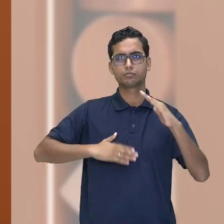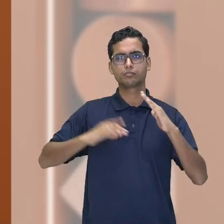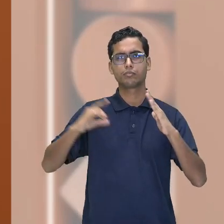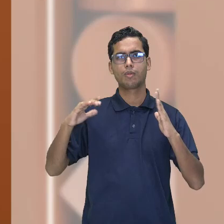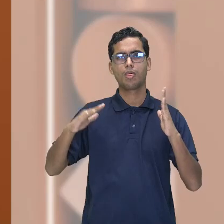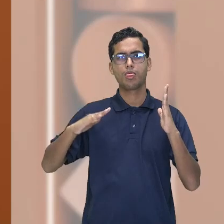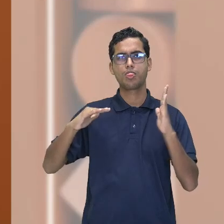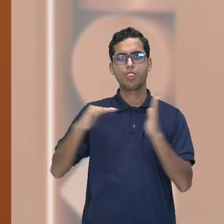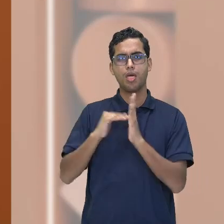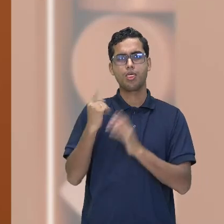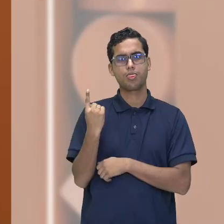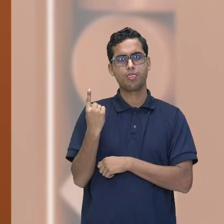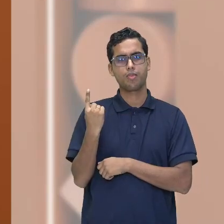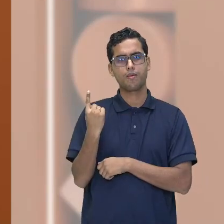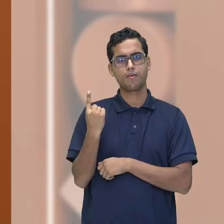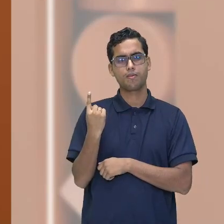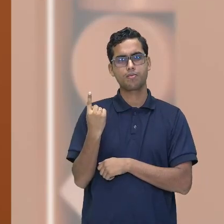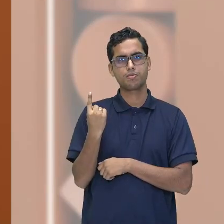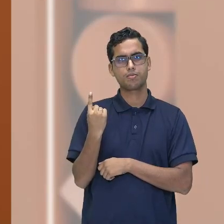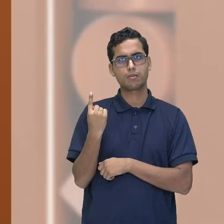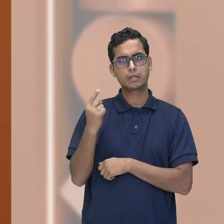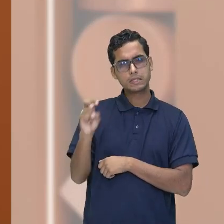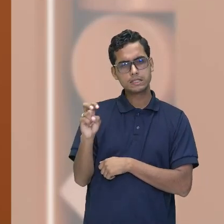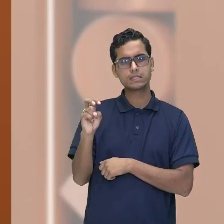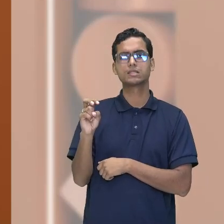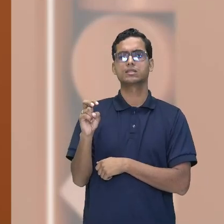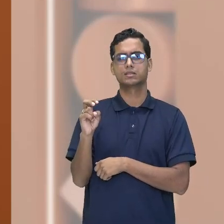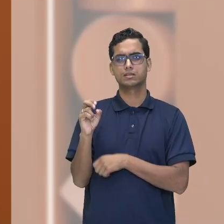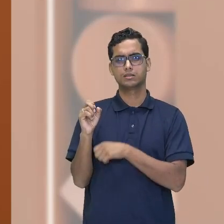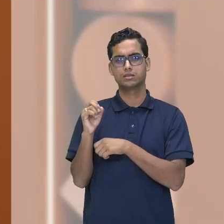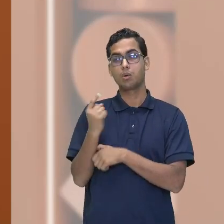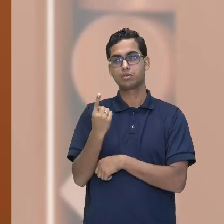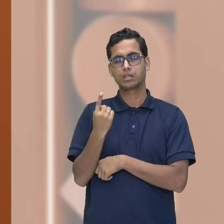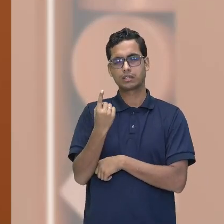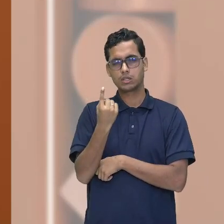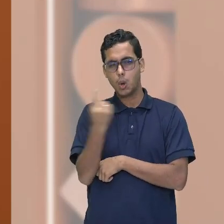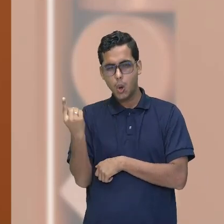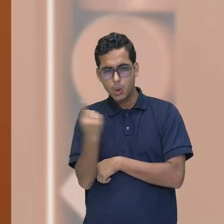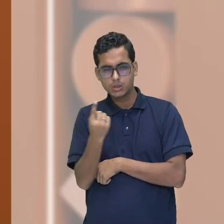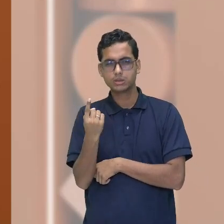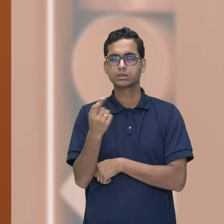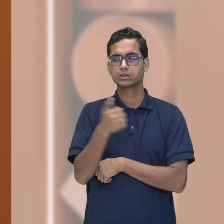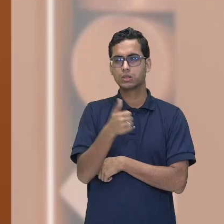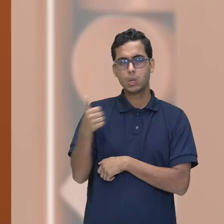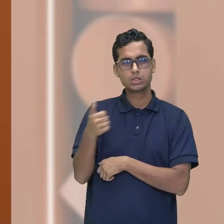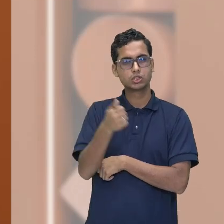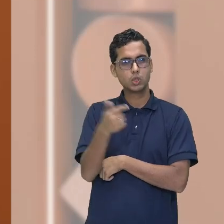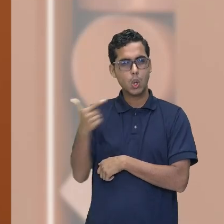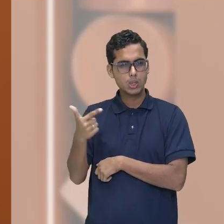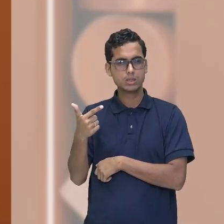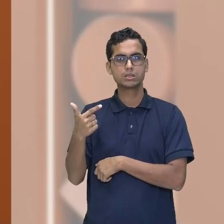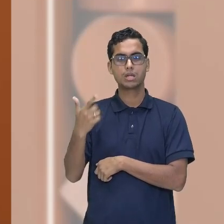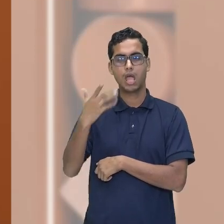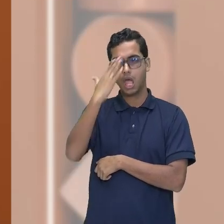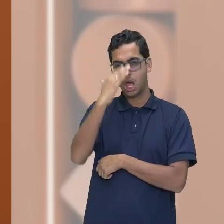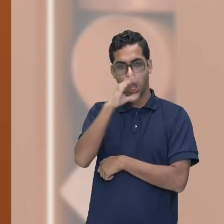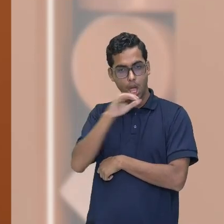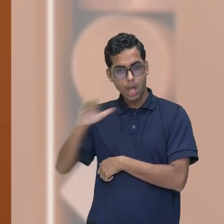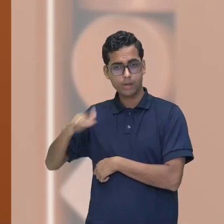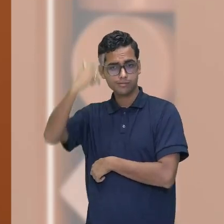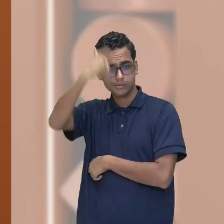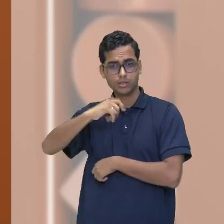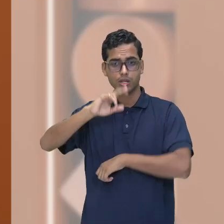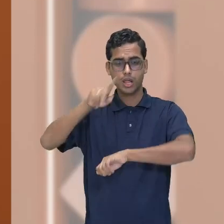eu era considerado uma criança, a partir dos meus 12, um adolescente, até chegar aos 18, já para